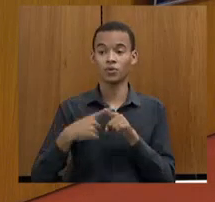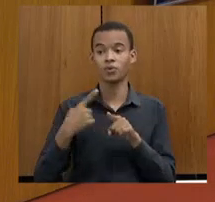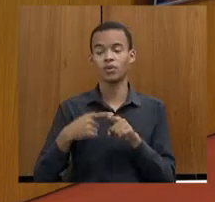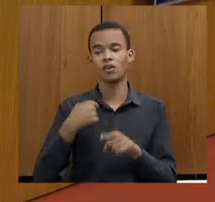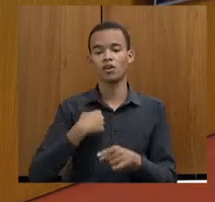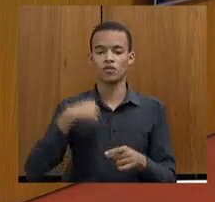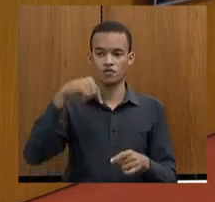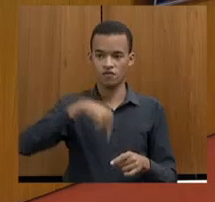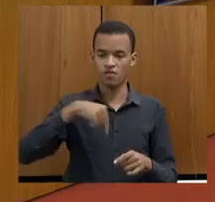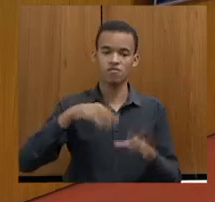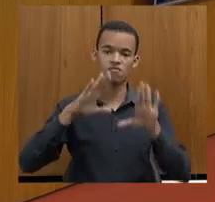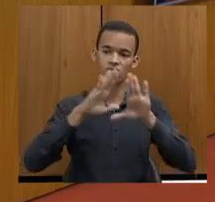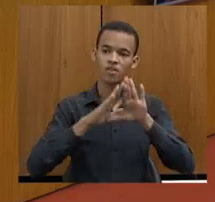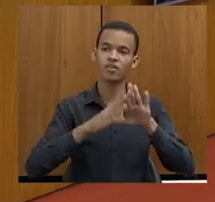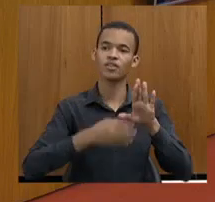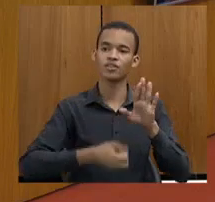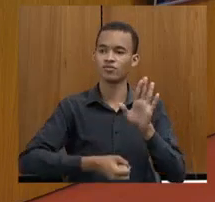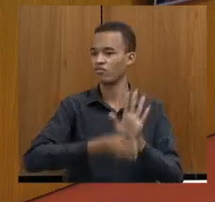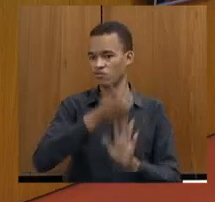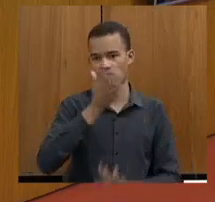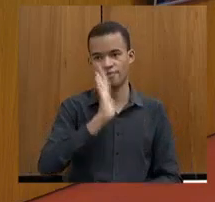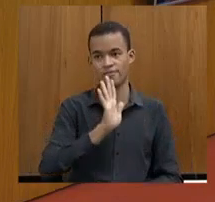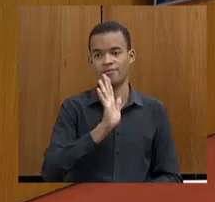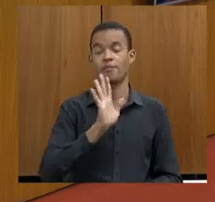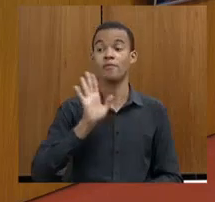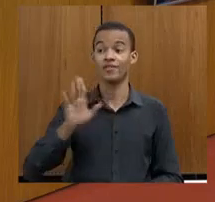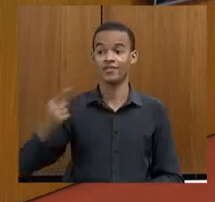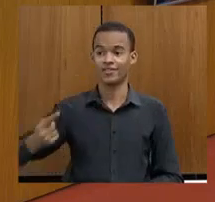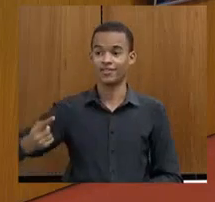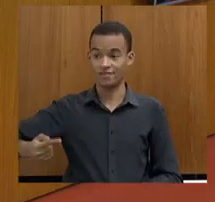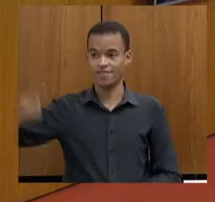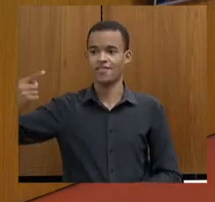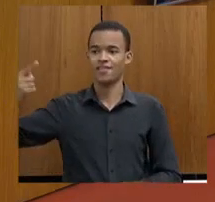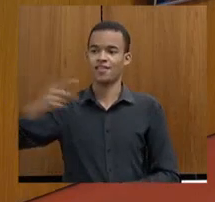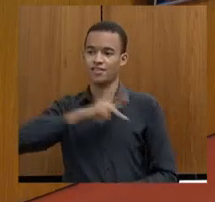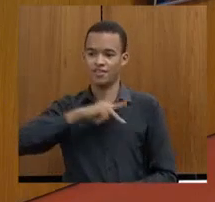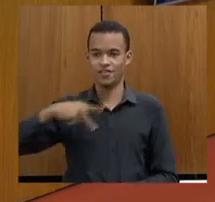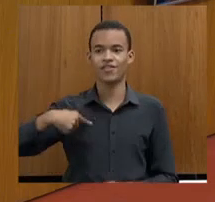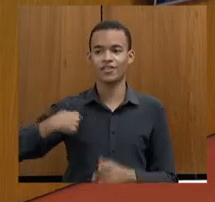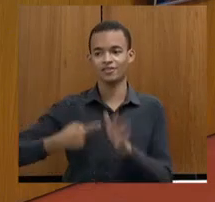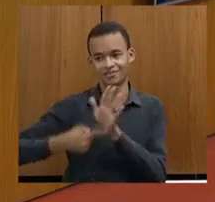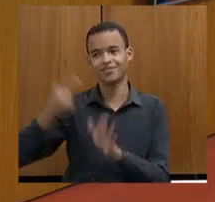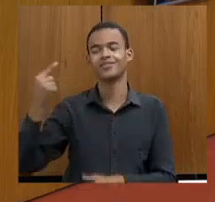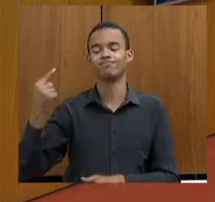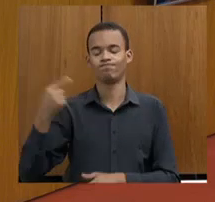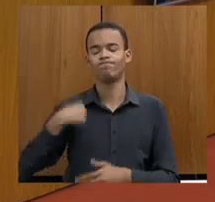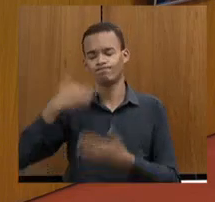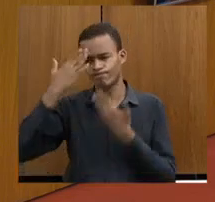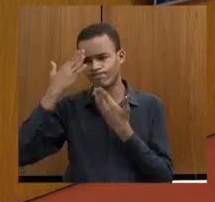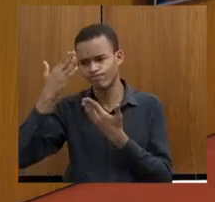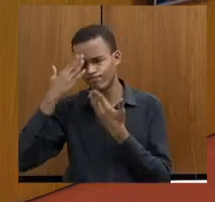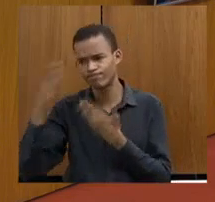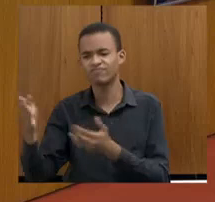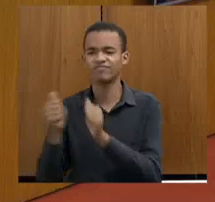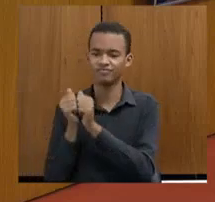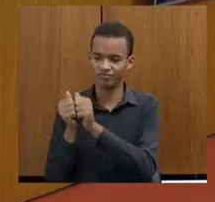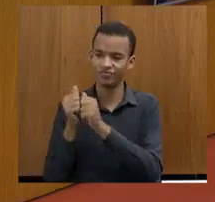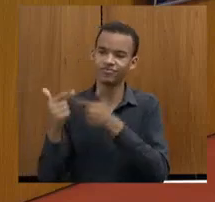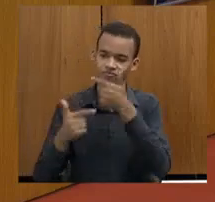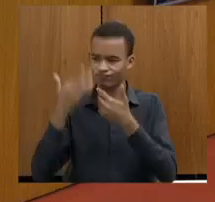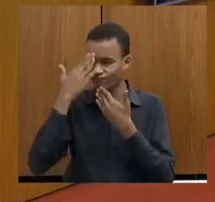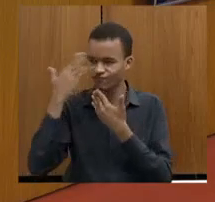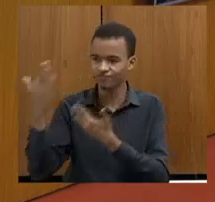aqui a primeira vez que a senhora presidiu Então queria falar que foi uma honra e agradecer todo apoio que o Senhor nos deu durante todos esses anos muito